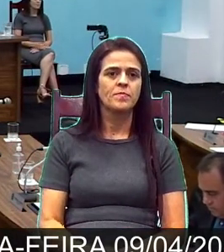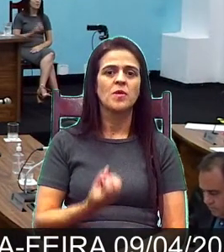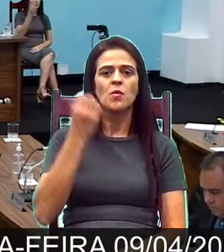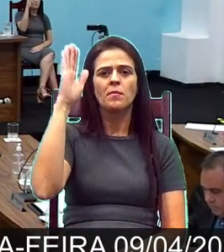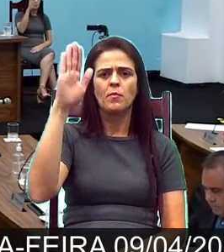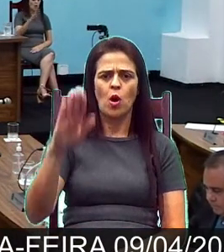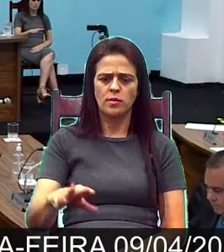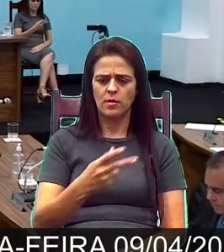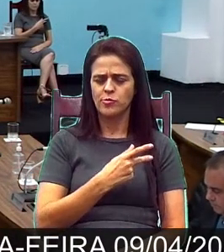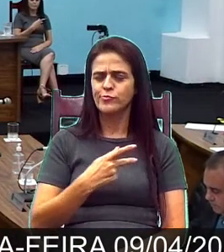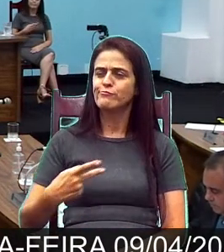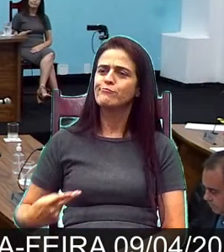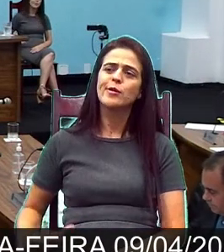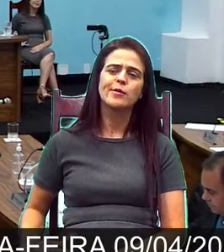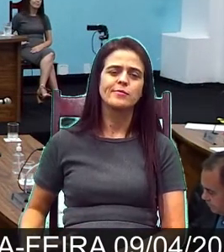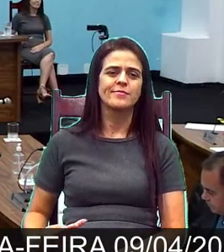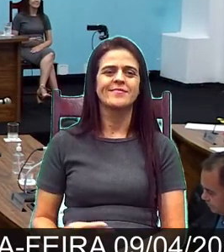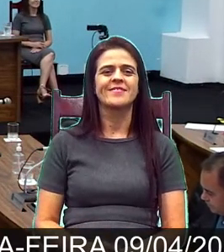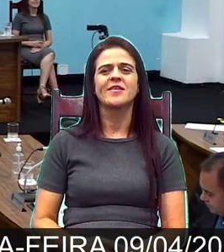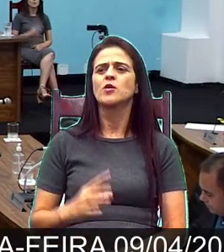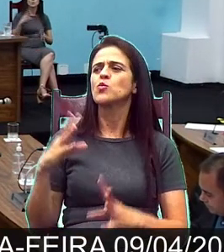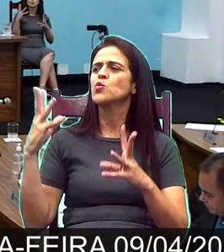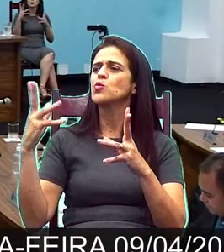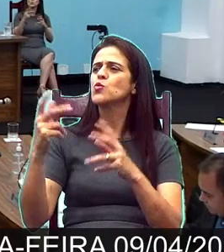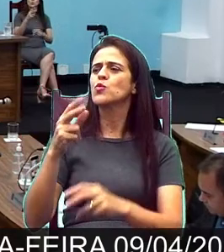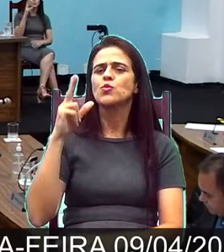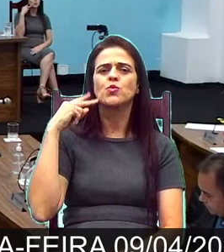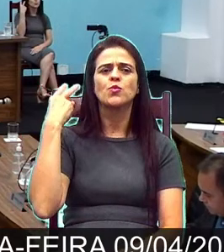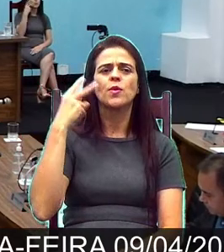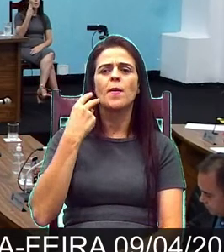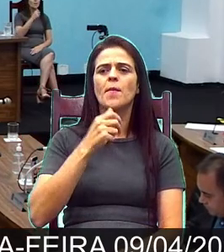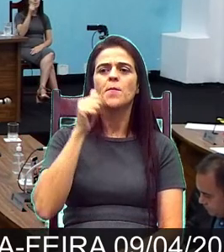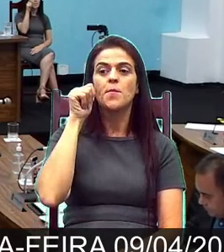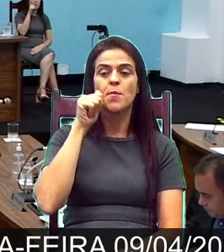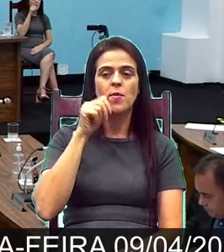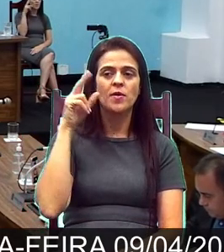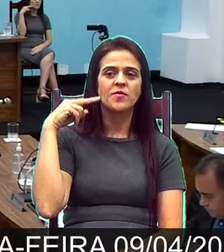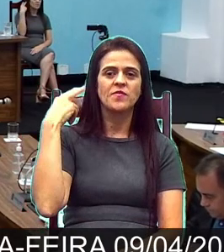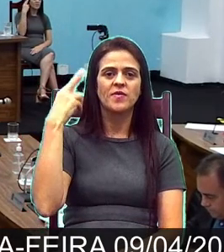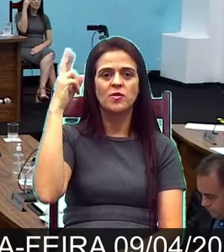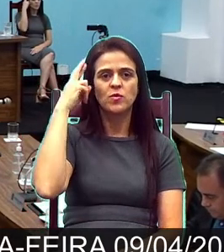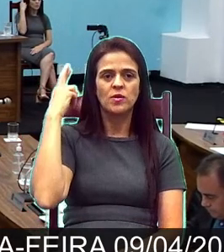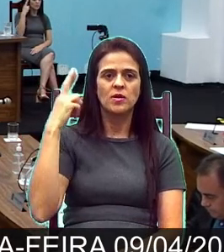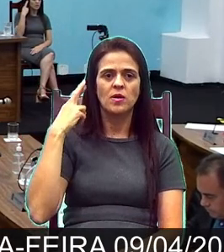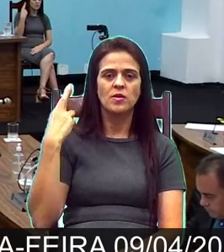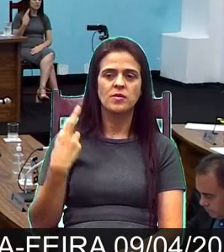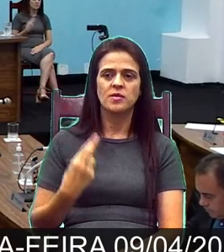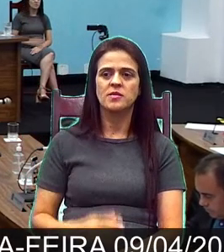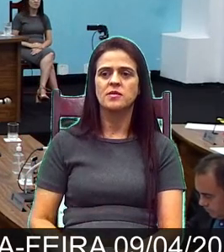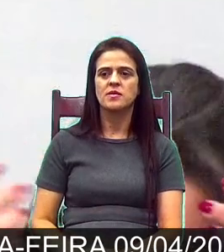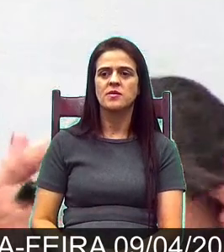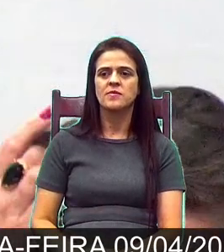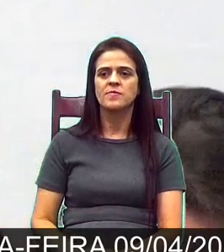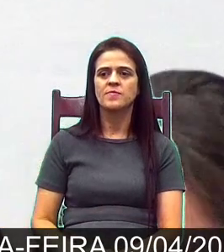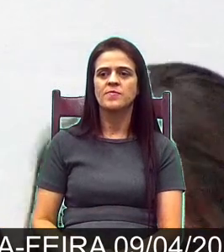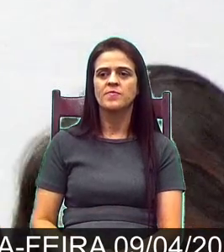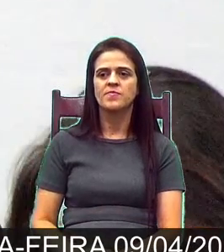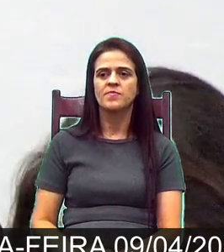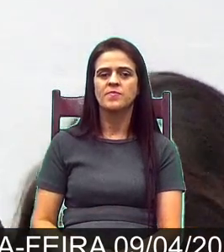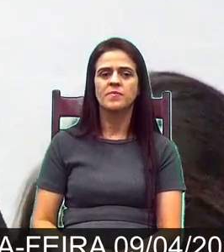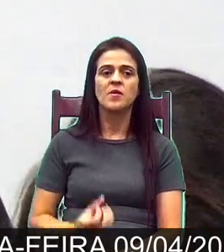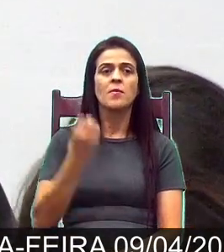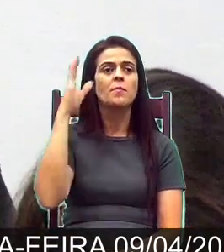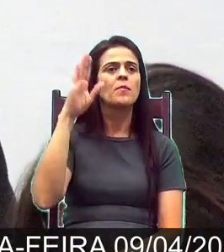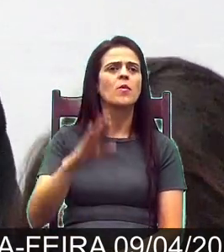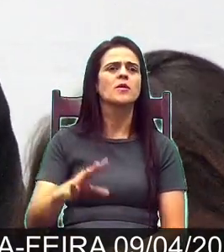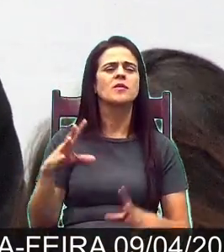senhor presidente. Boa tarde a todos os vereadores. Boa tarde à vereadora Rosângela. Boa tarde a todos os presentes no plenário. Boa